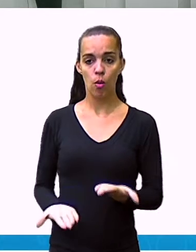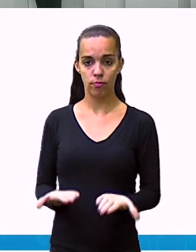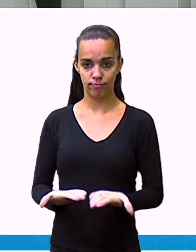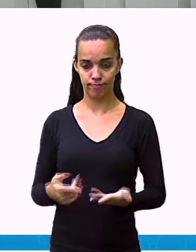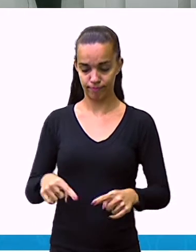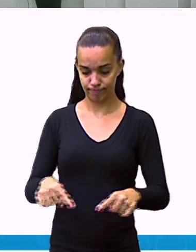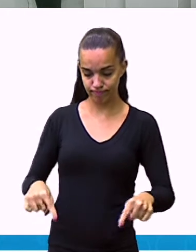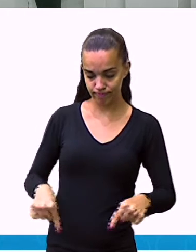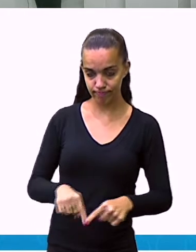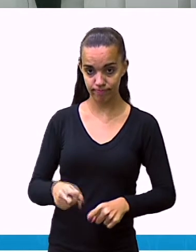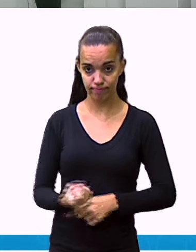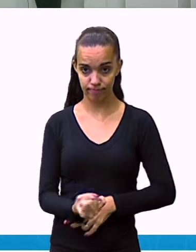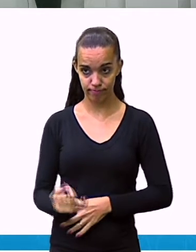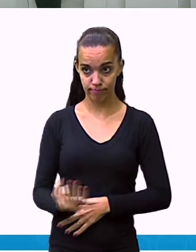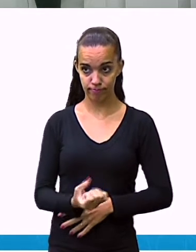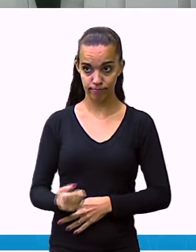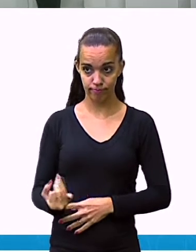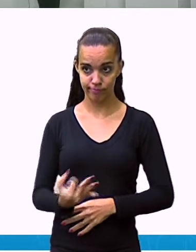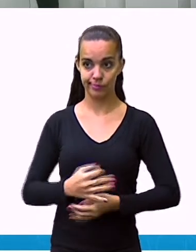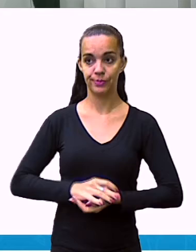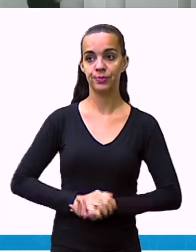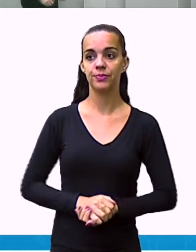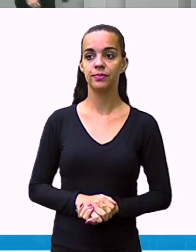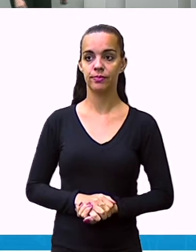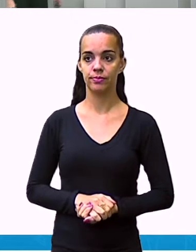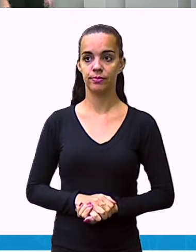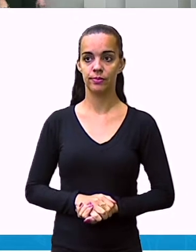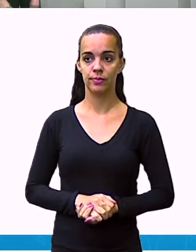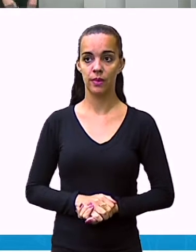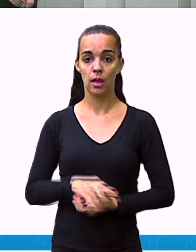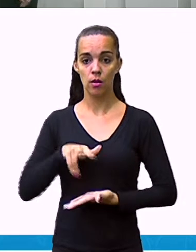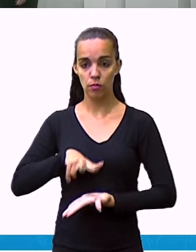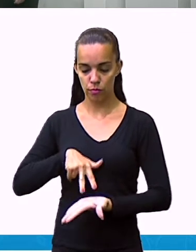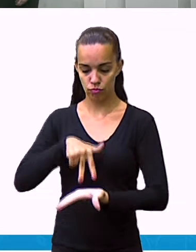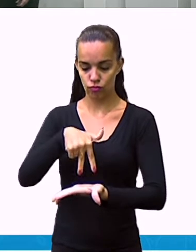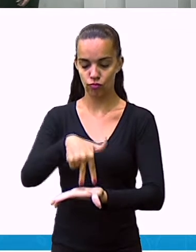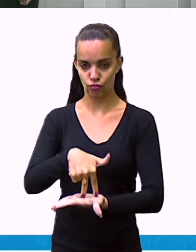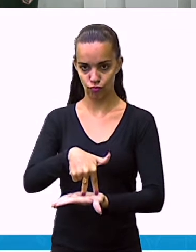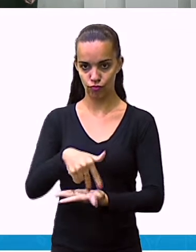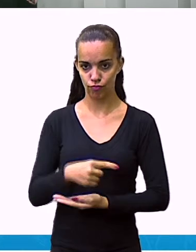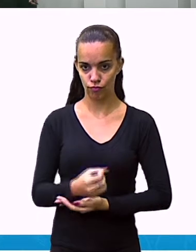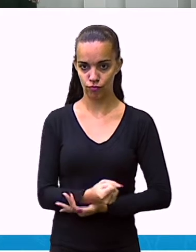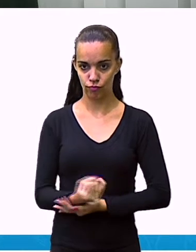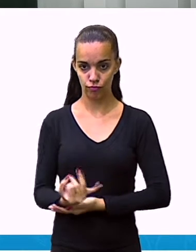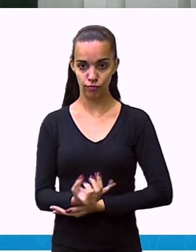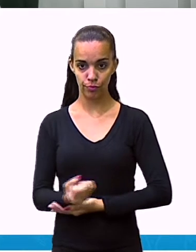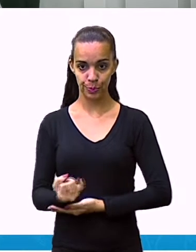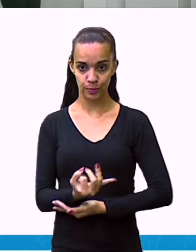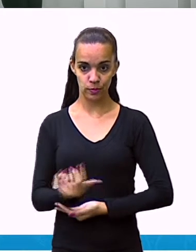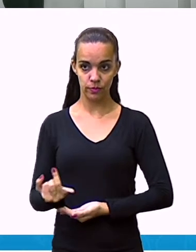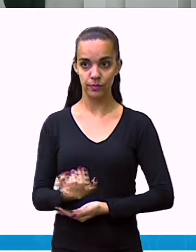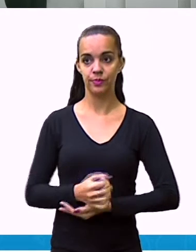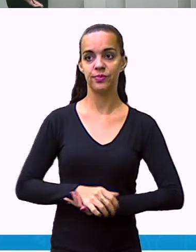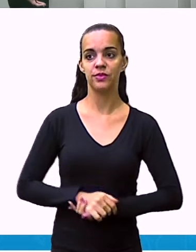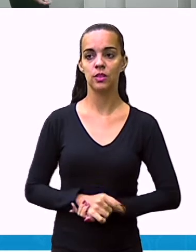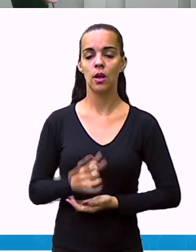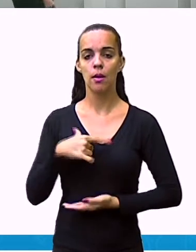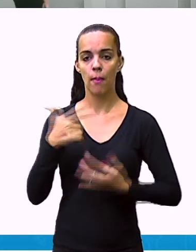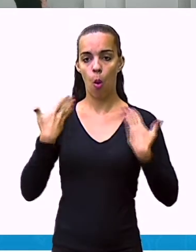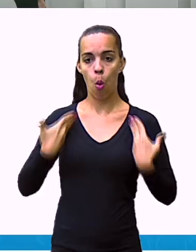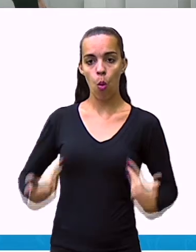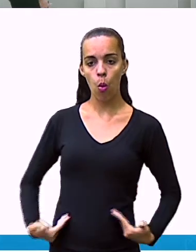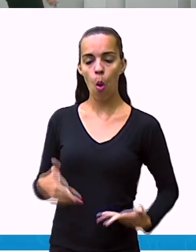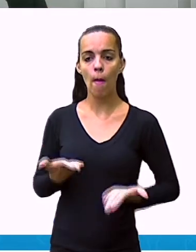adequada aqui no caso nós temos uma balança é muito comum que a gente usa para medir nosso